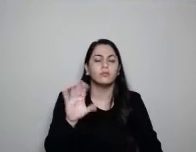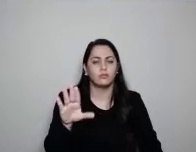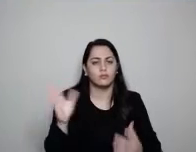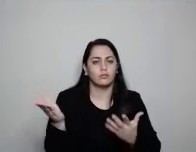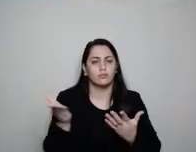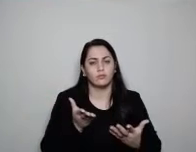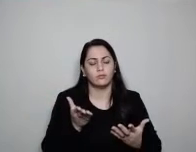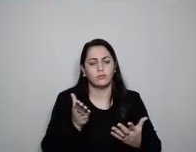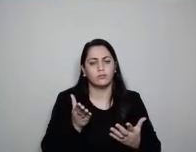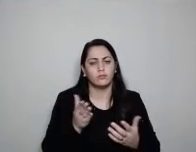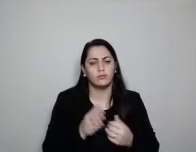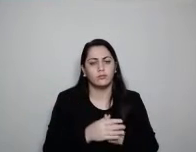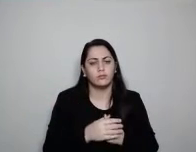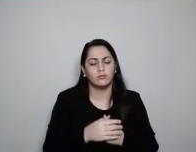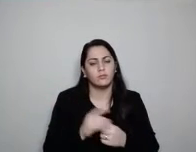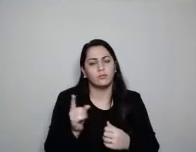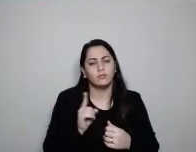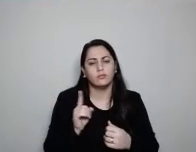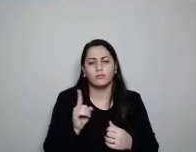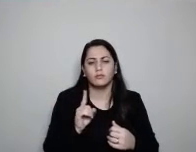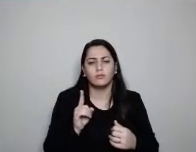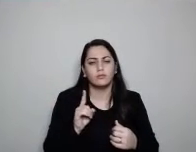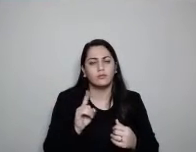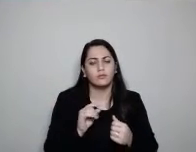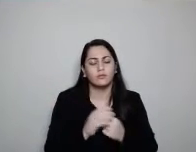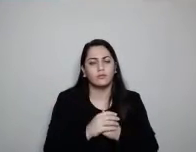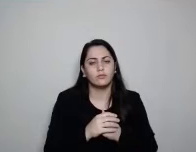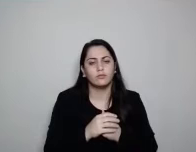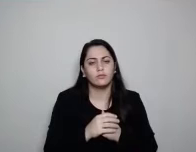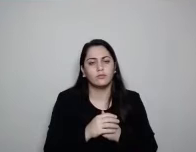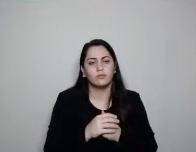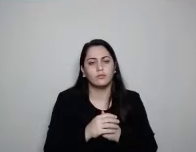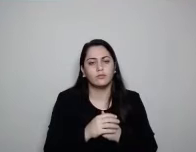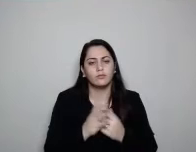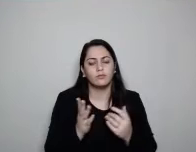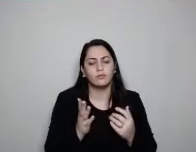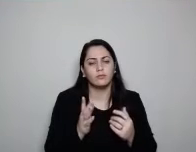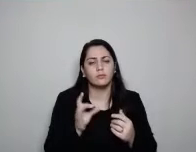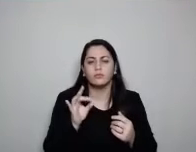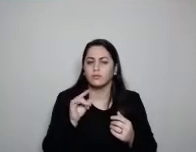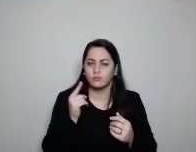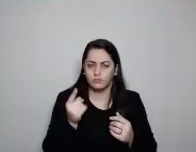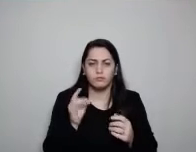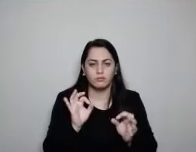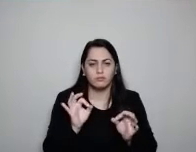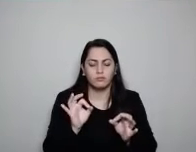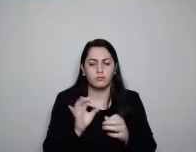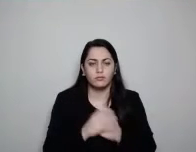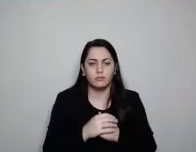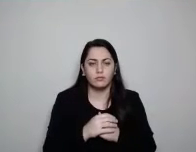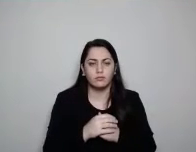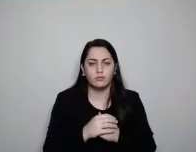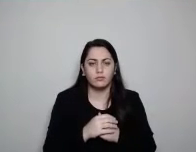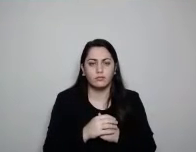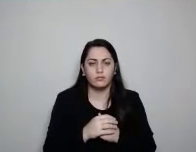isso aqui é só com excelência mesmo. É 199. Ah, é? 199. Então